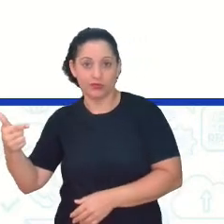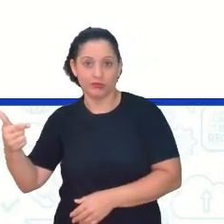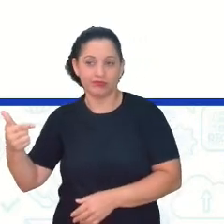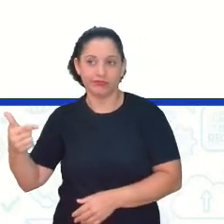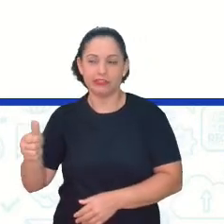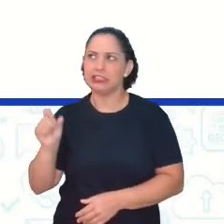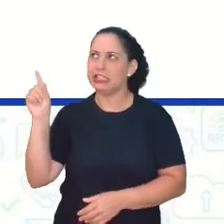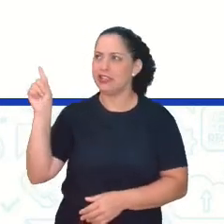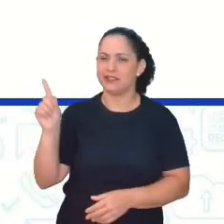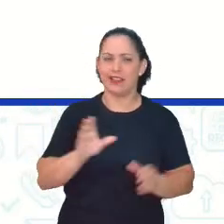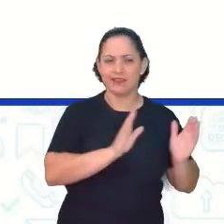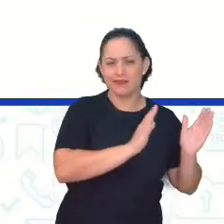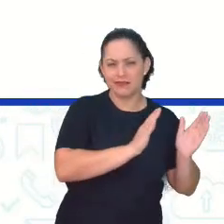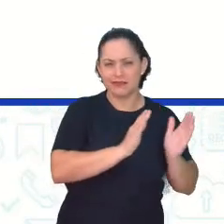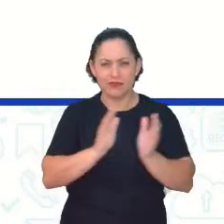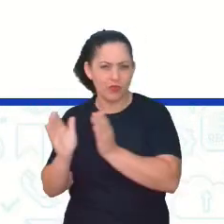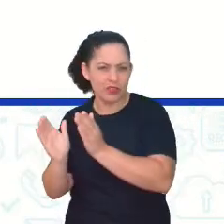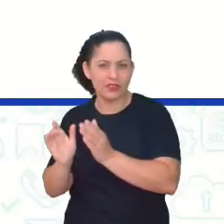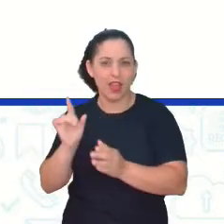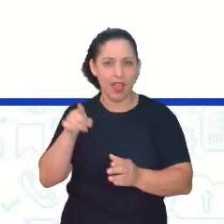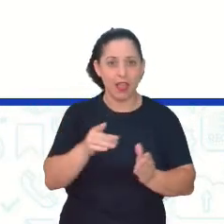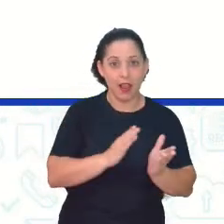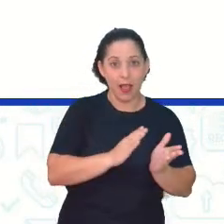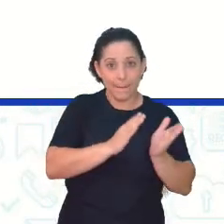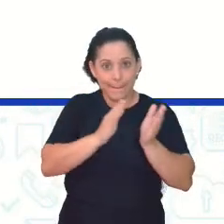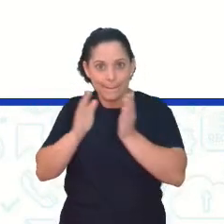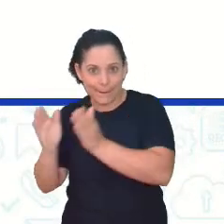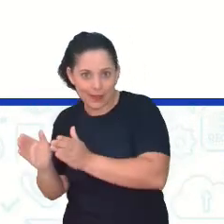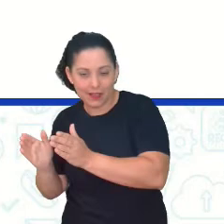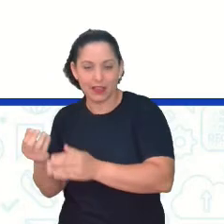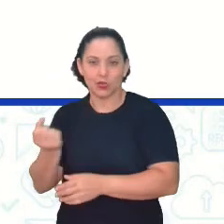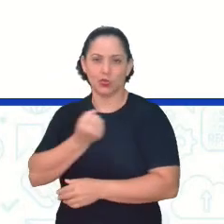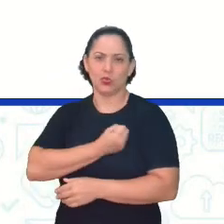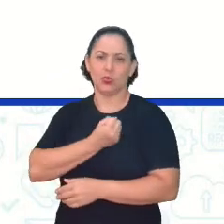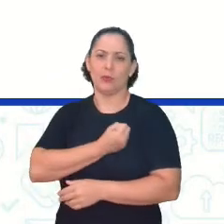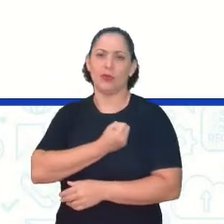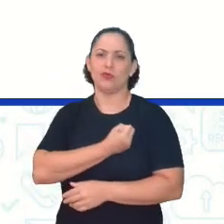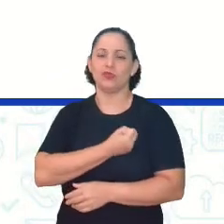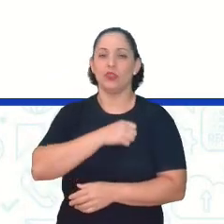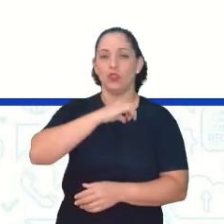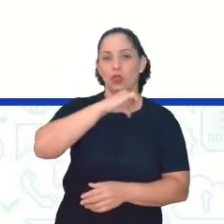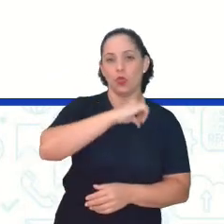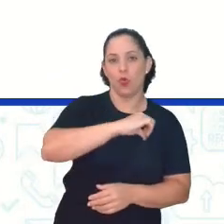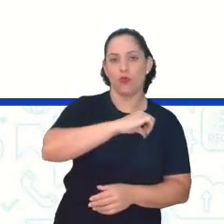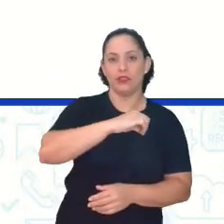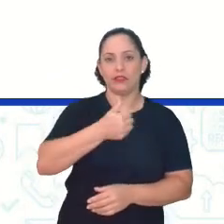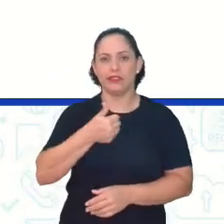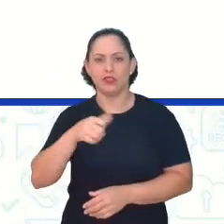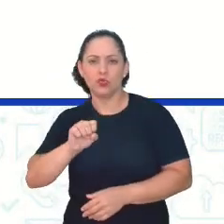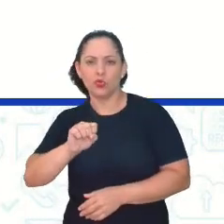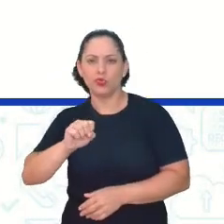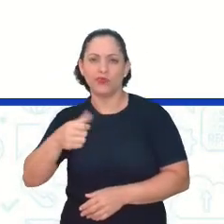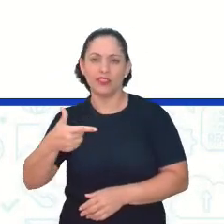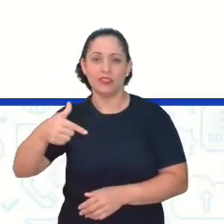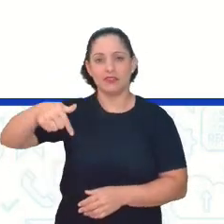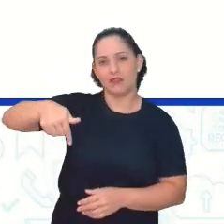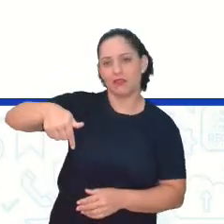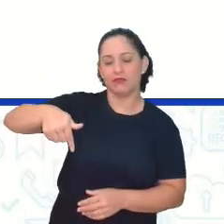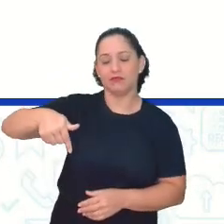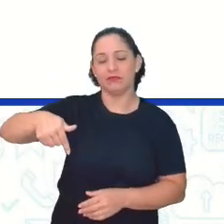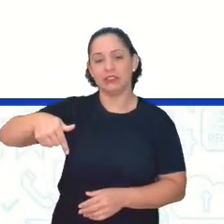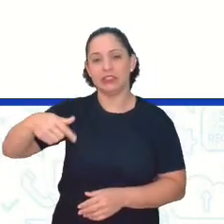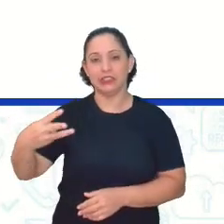se essa sequência ela é diretamente proporcional aos números 9, 18, 27